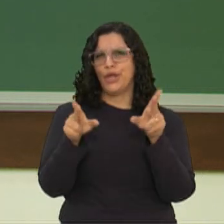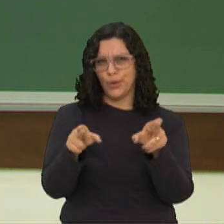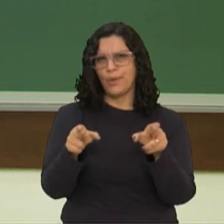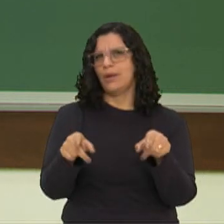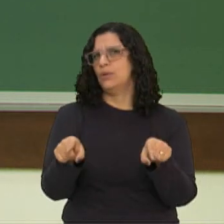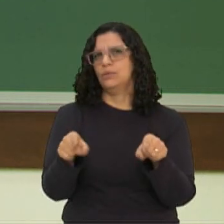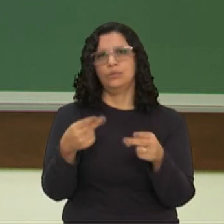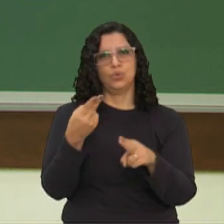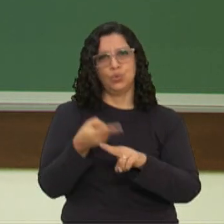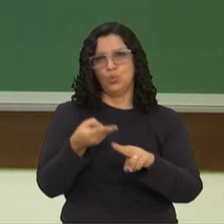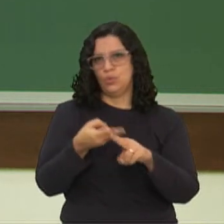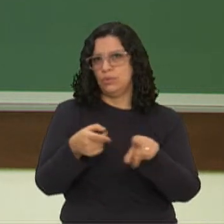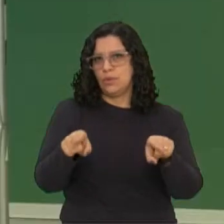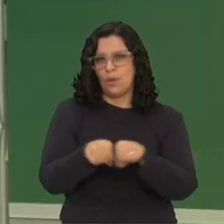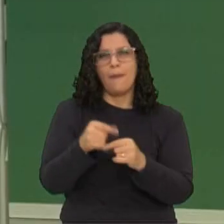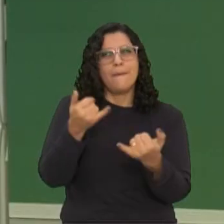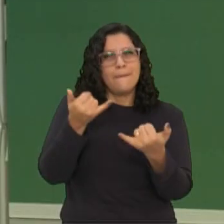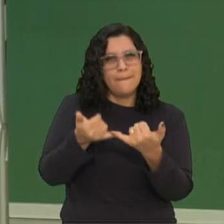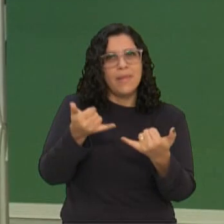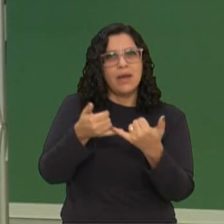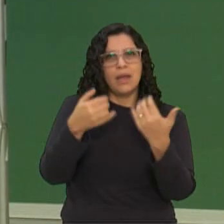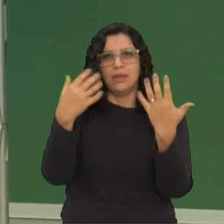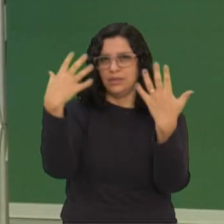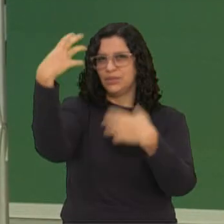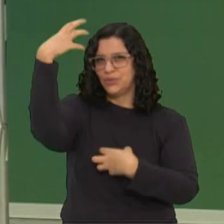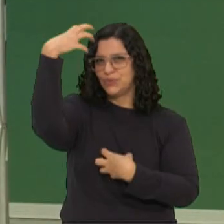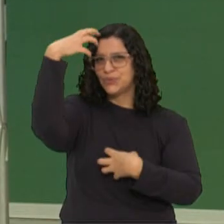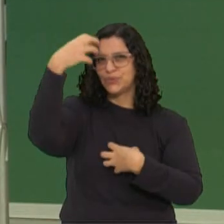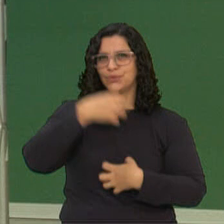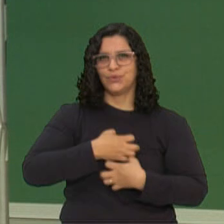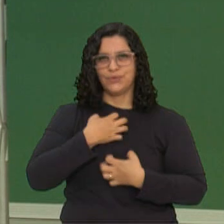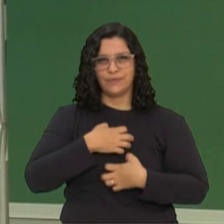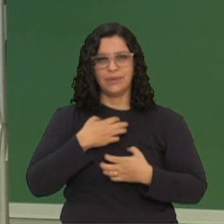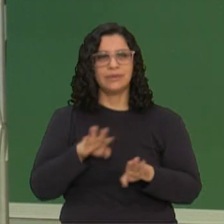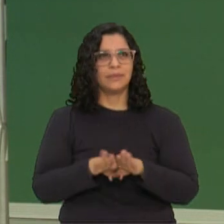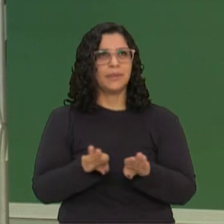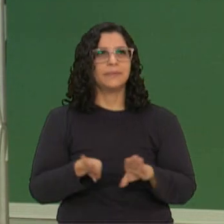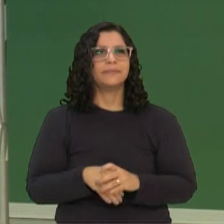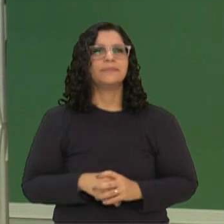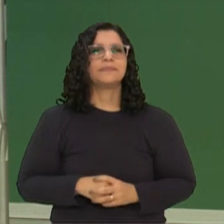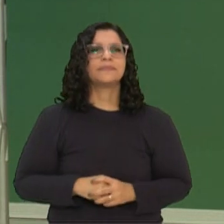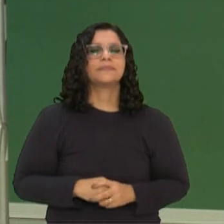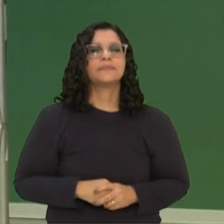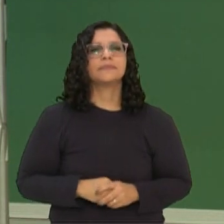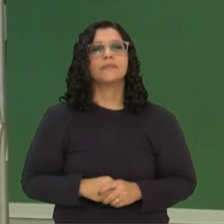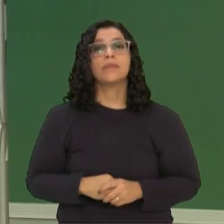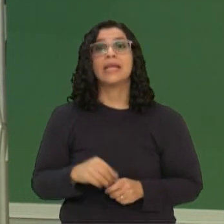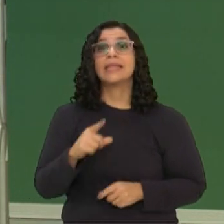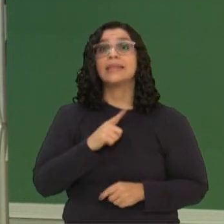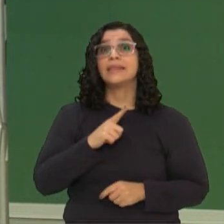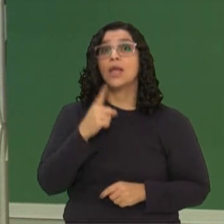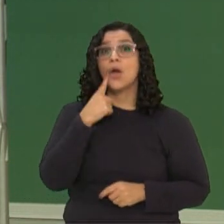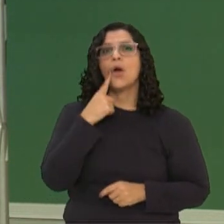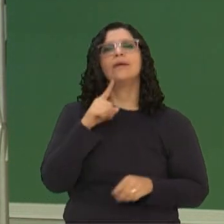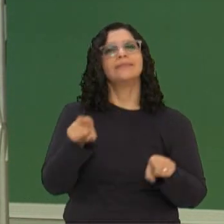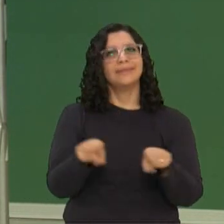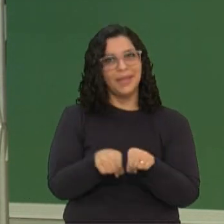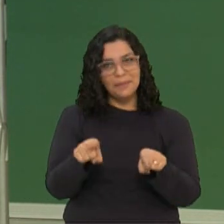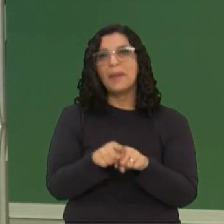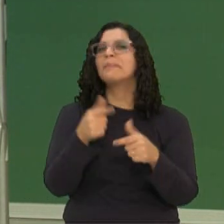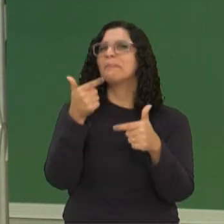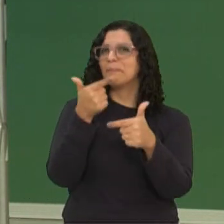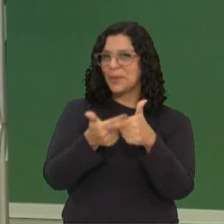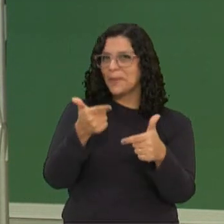Joule, né? No caso. Veja aqui, pessoal, que temos algumas desvantagens no